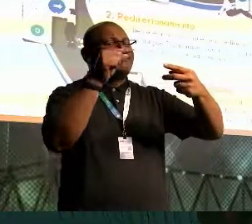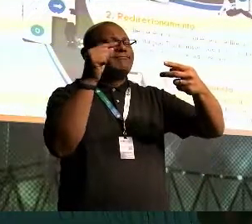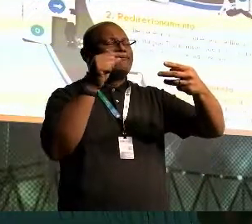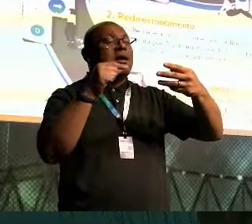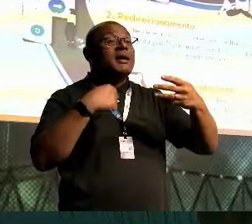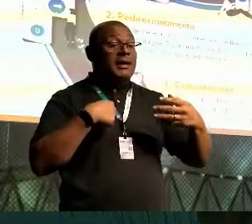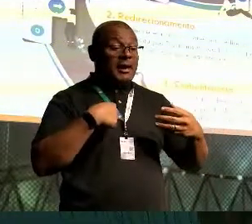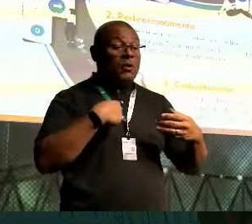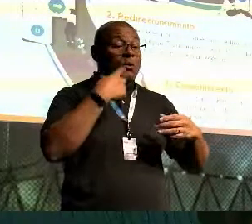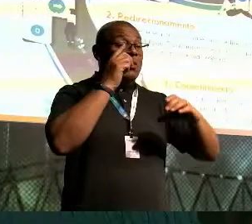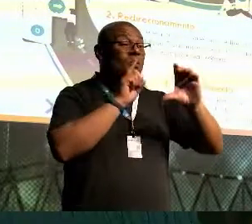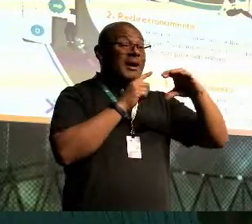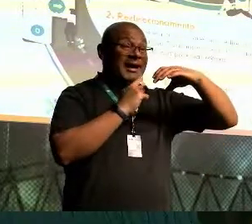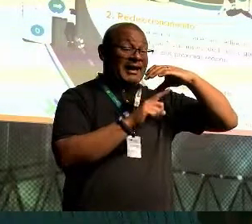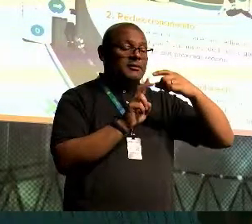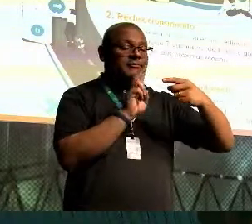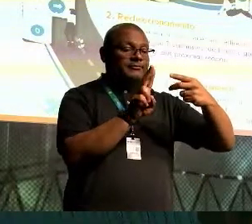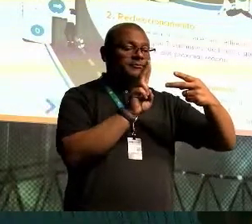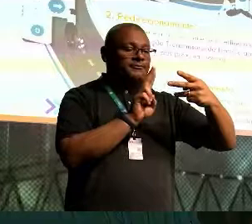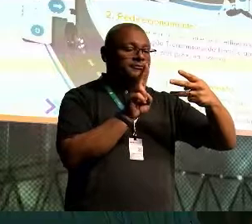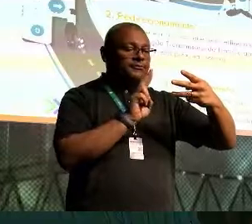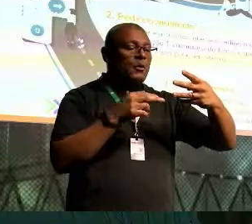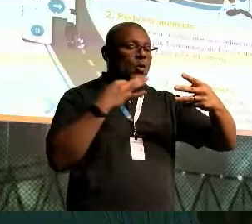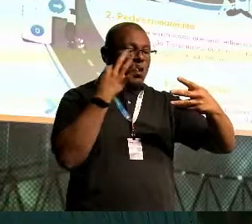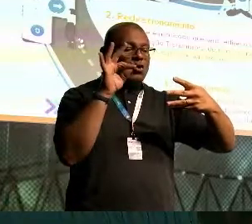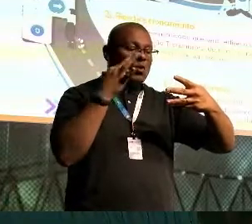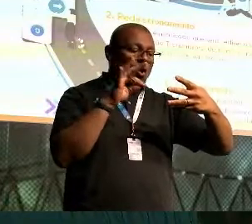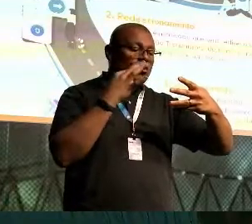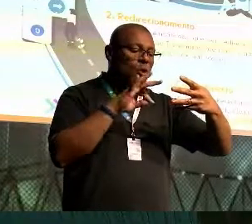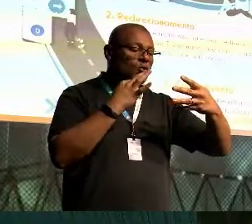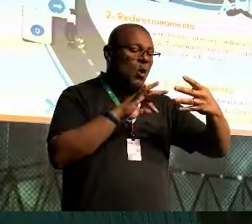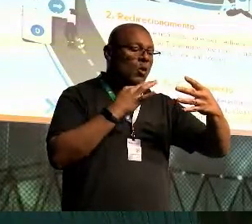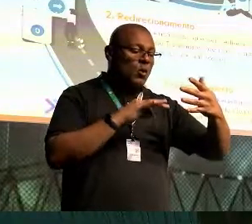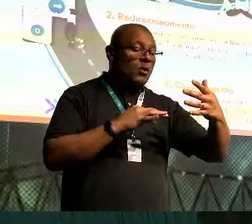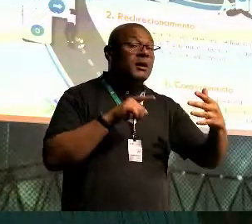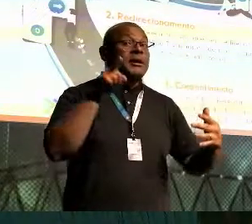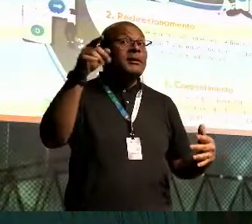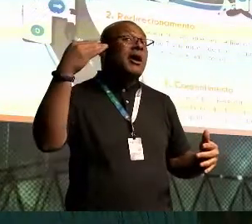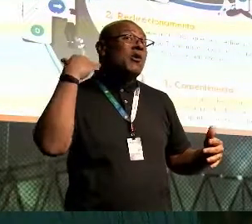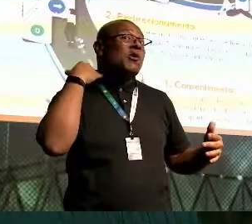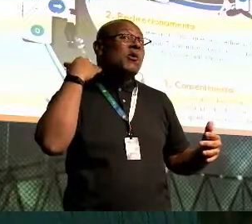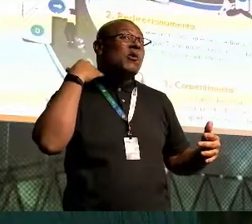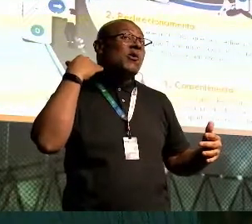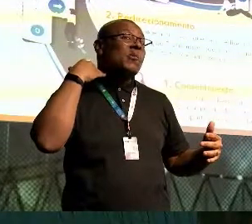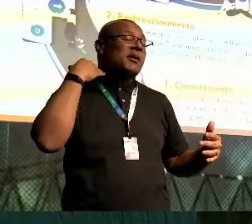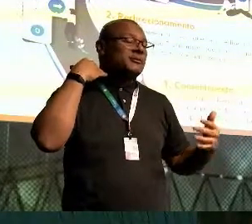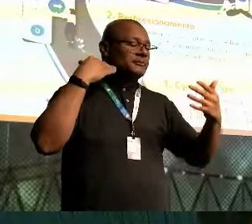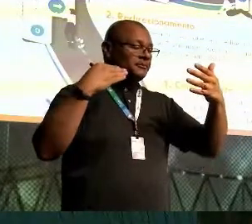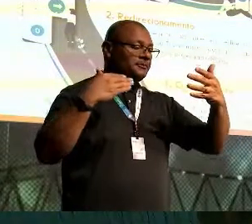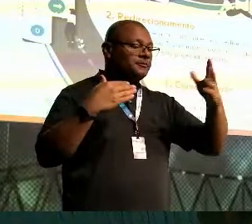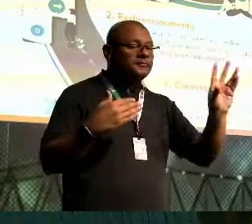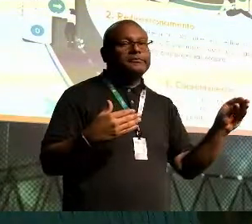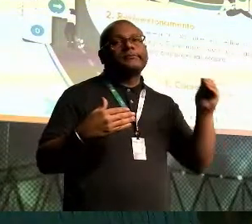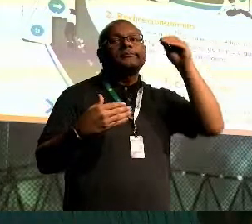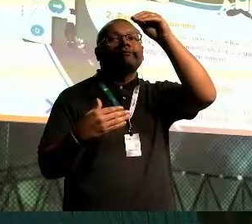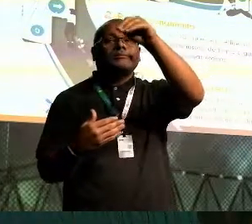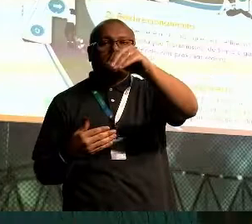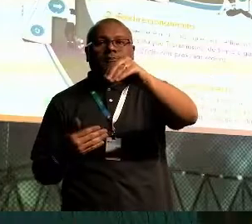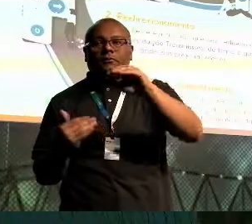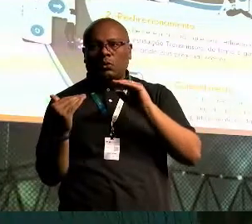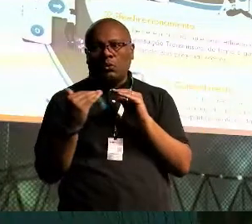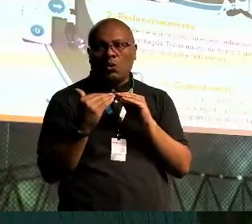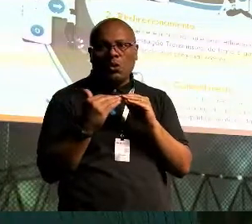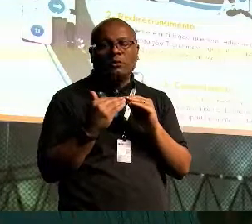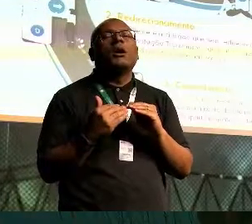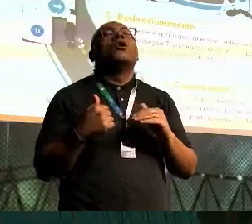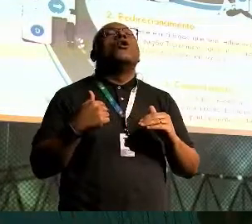informação. Aí, ele é redirecionado para o banco que possui aqueles dados. Isso é super importante para ele poder autenticar num ambiente totalmente seguro e